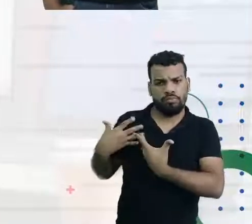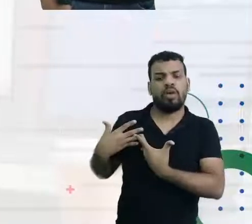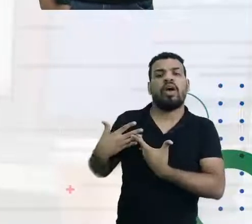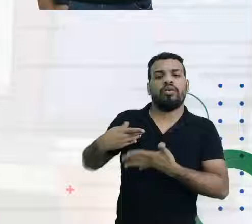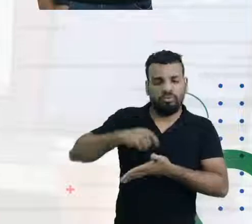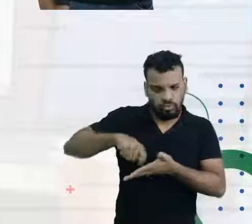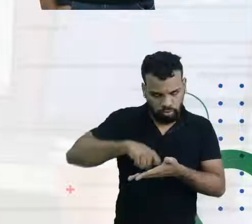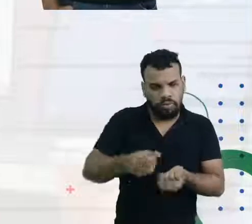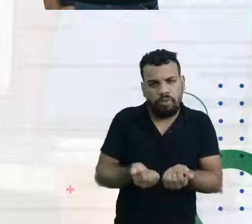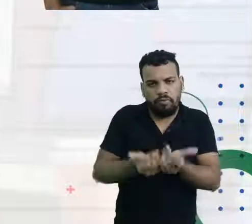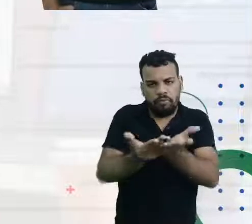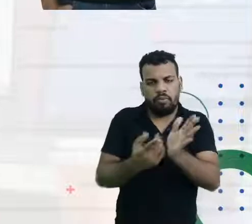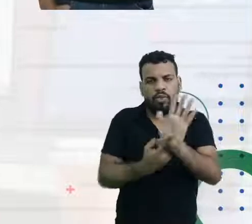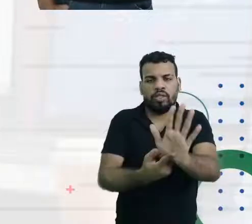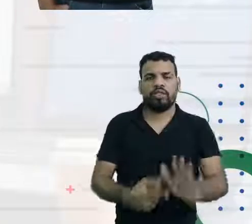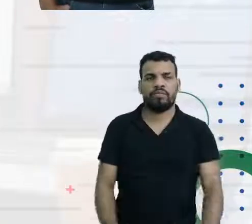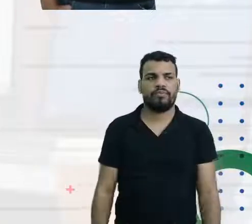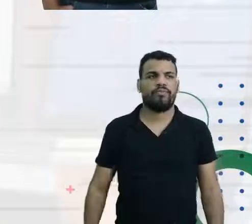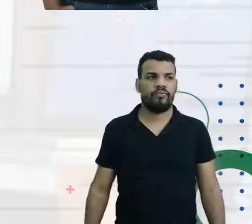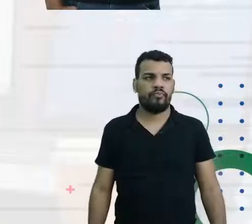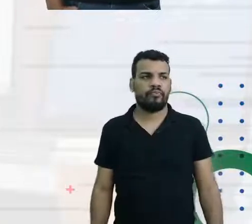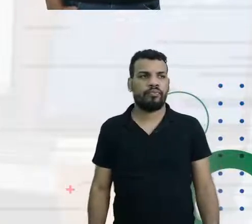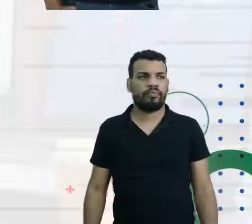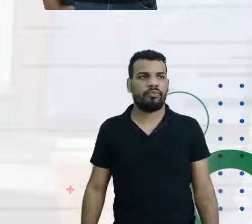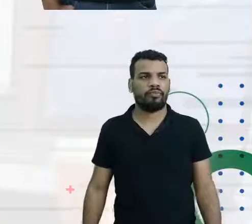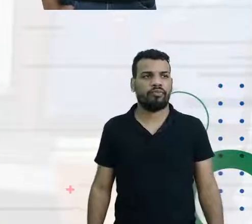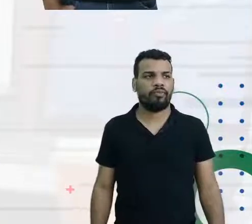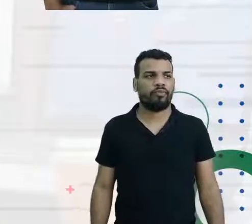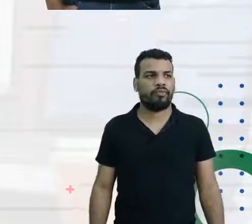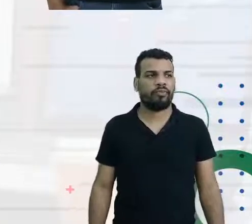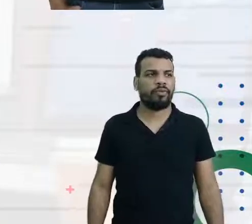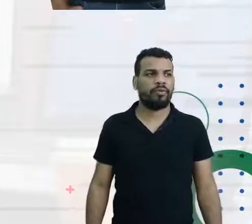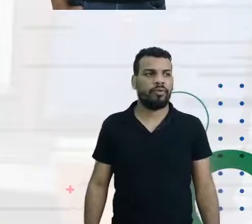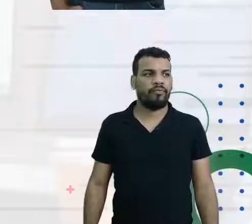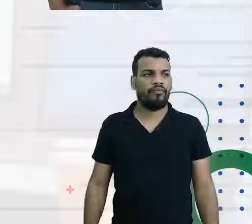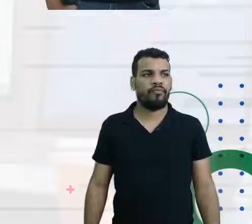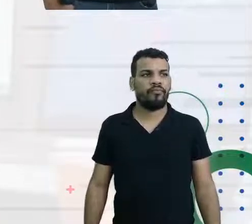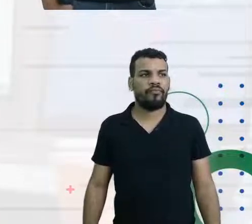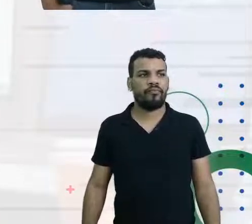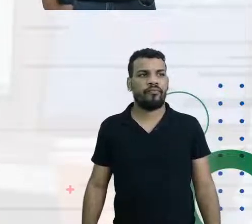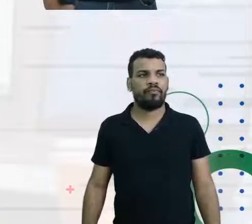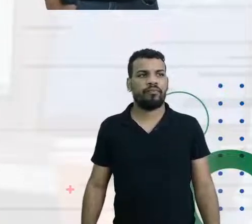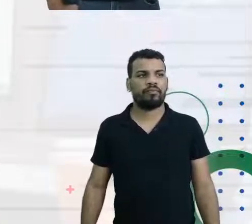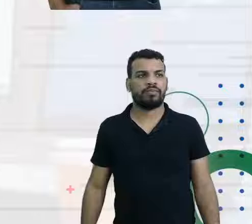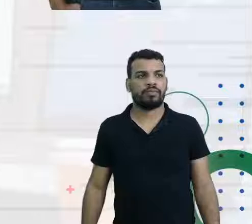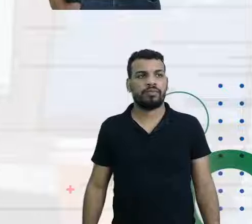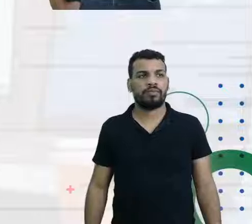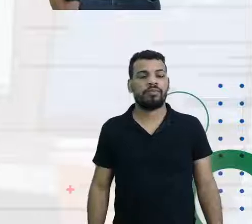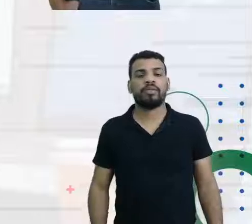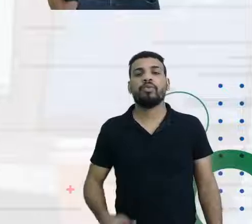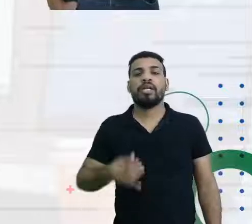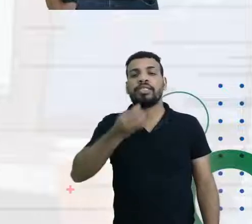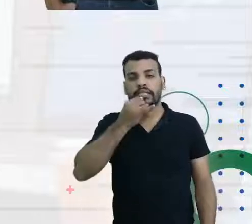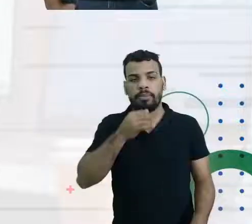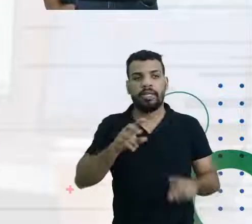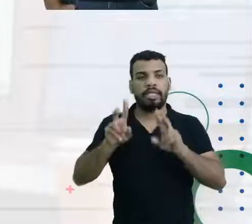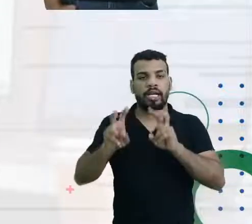à tona. Aqui mais uma. Todos esses são exemplos de design de concept